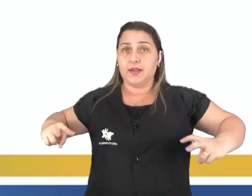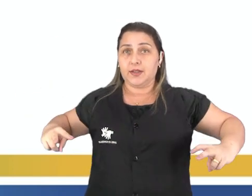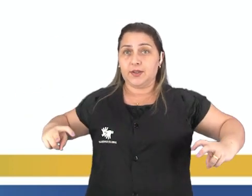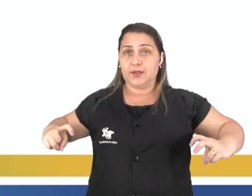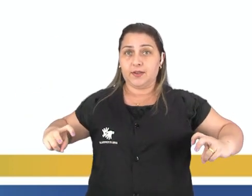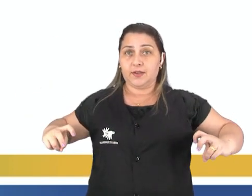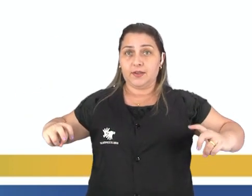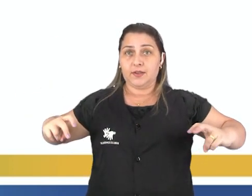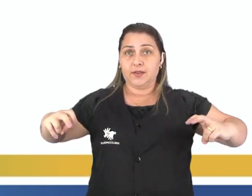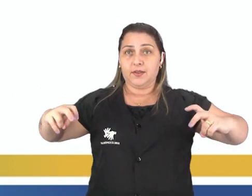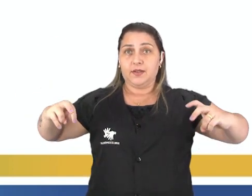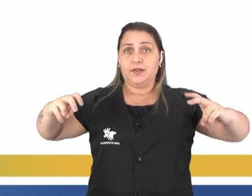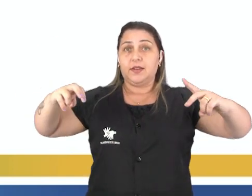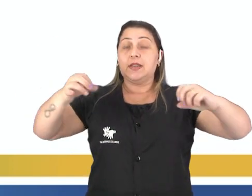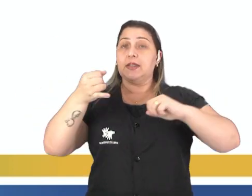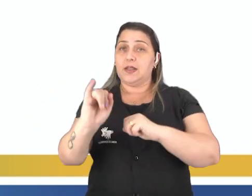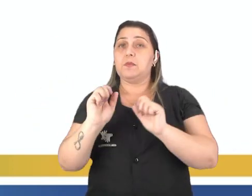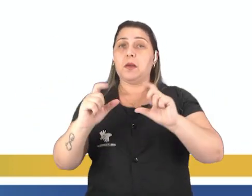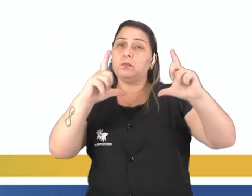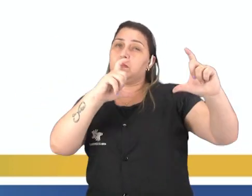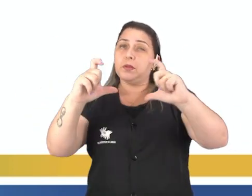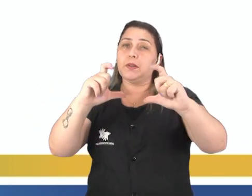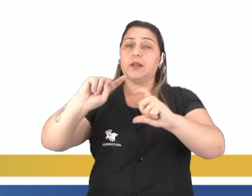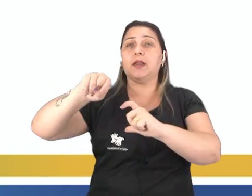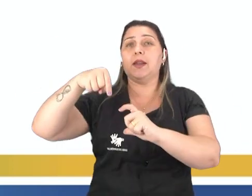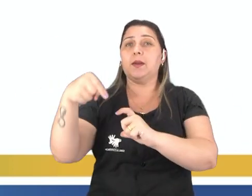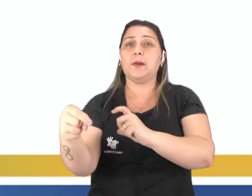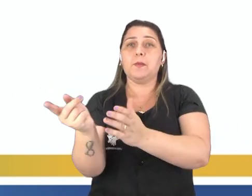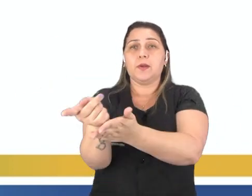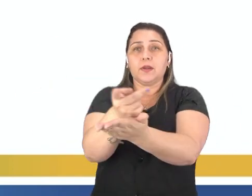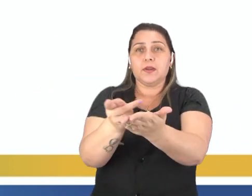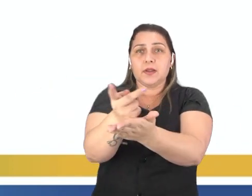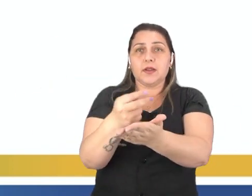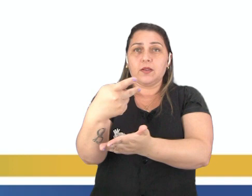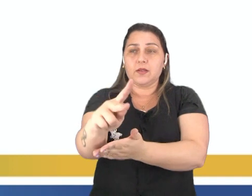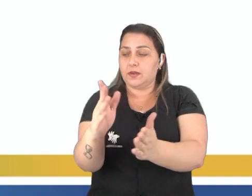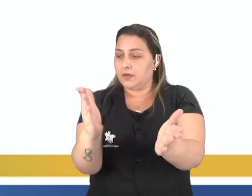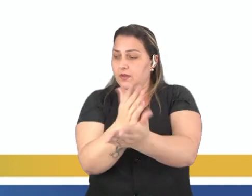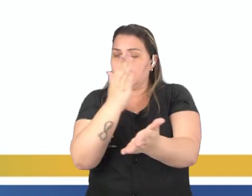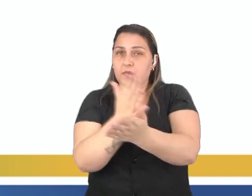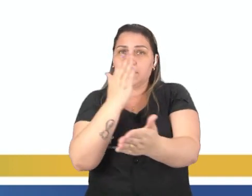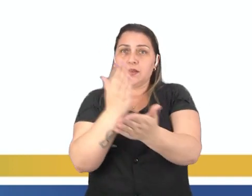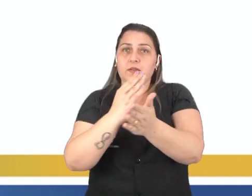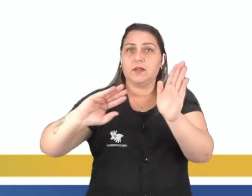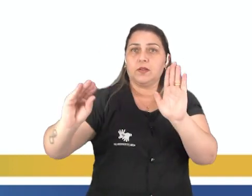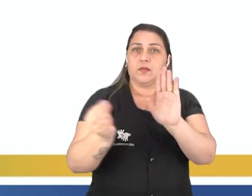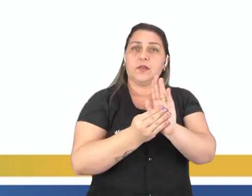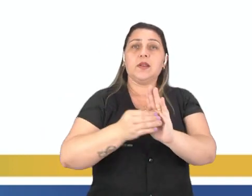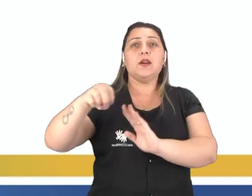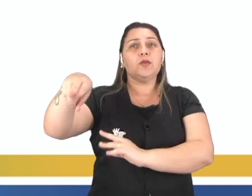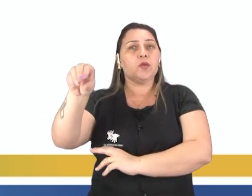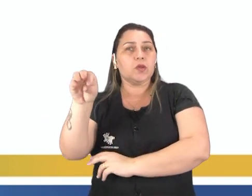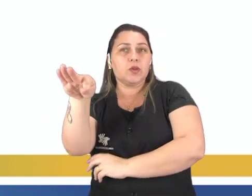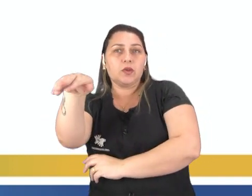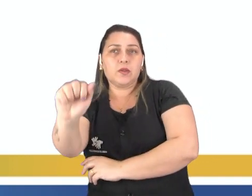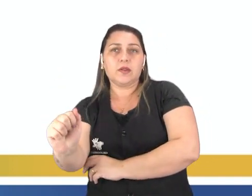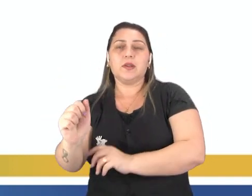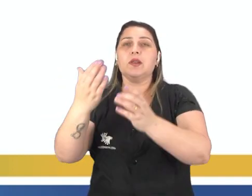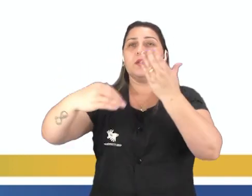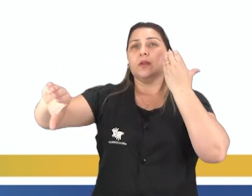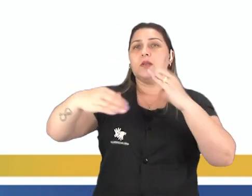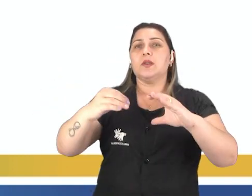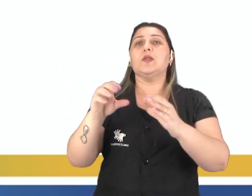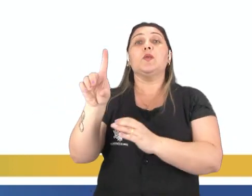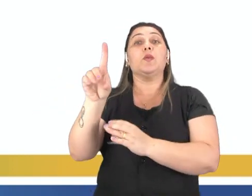puder fotografar essa imagem para depois desenhar no seu caderno. E você vai colocar as notas musicais, começando